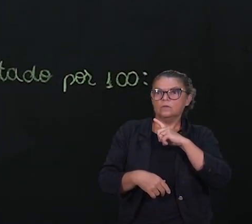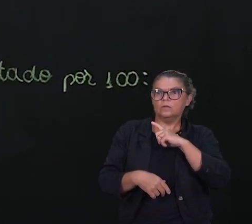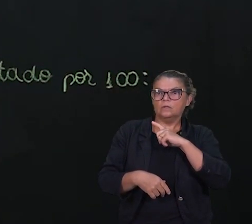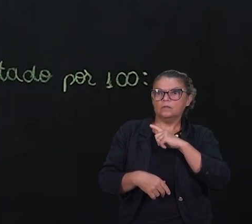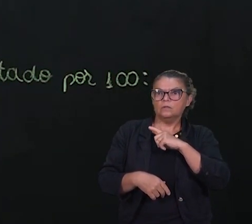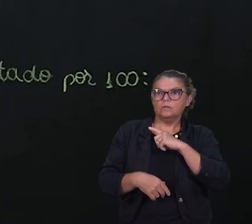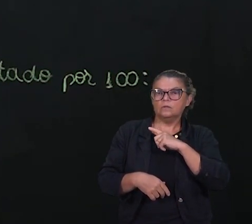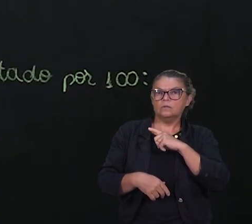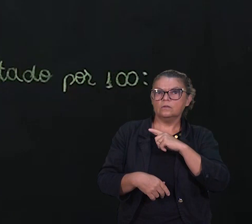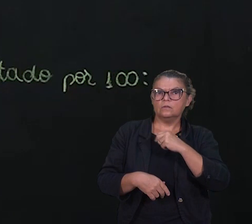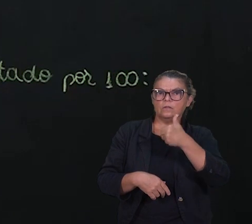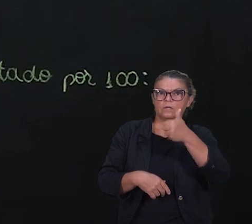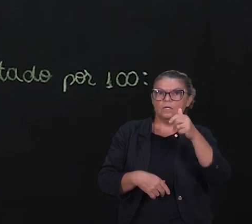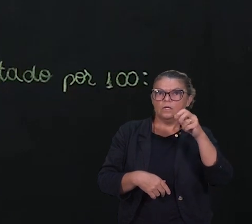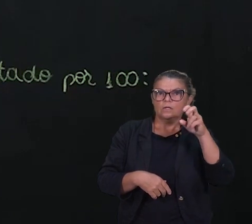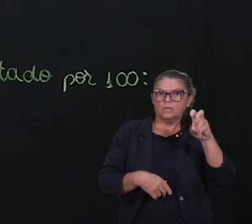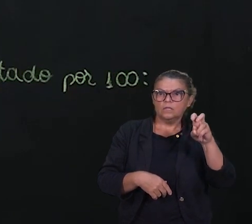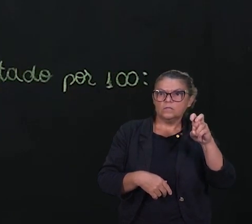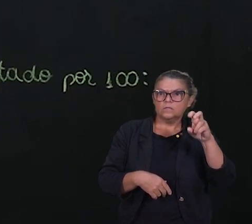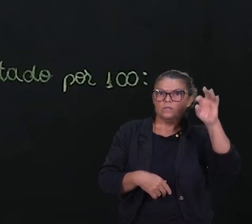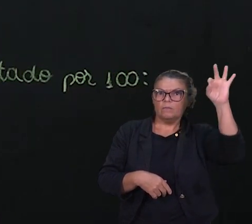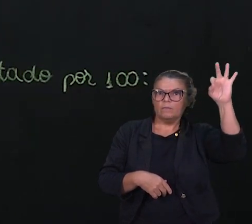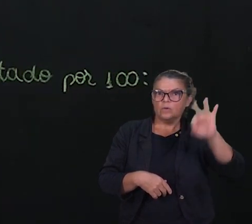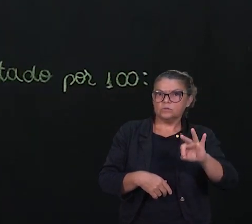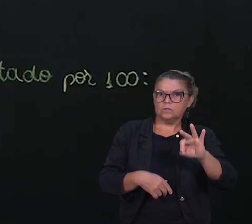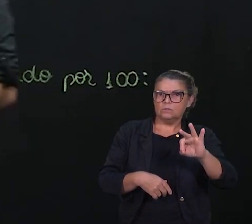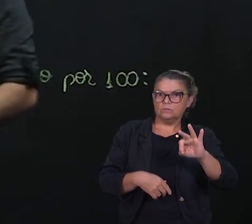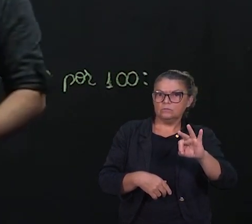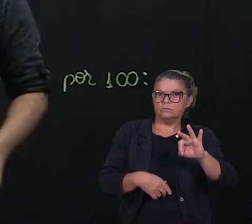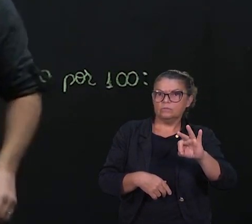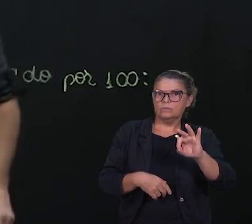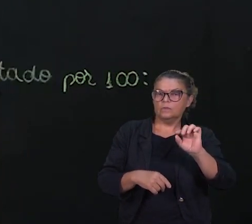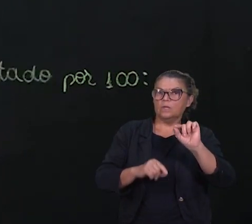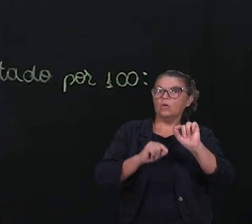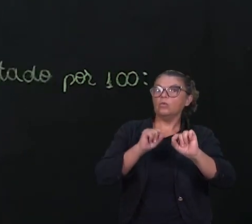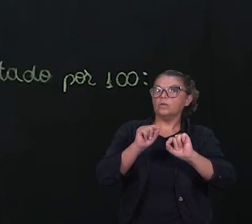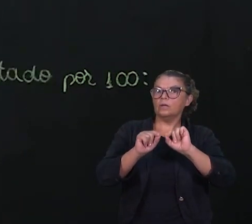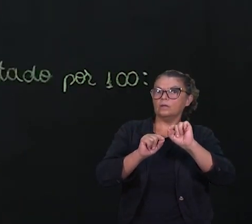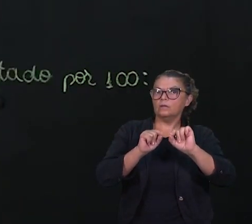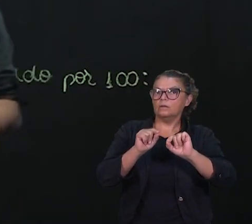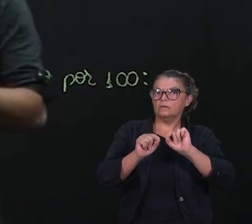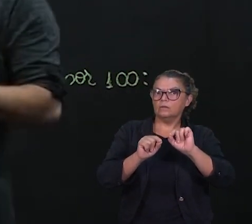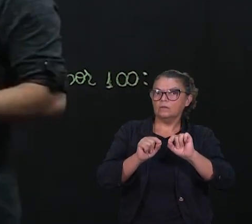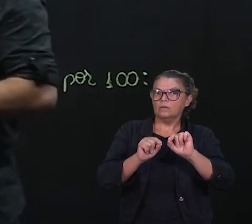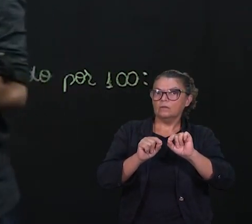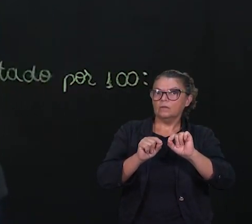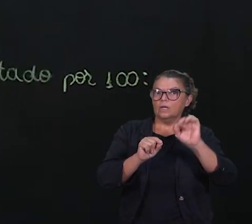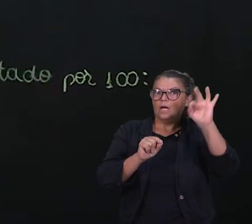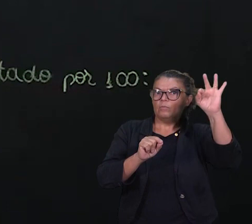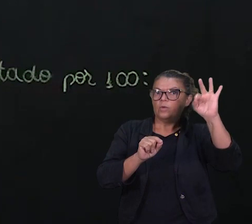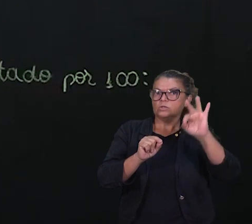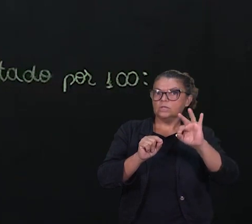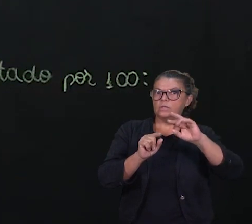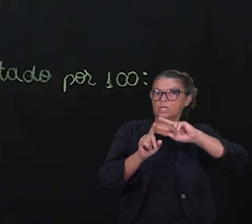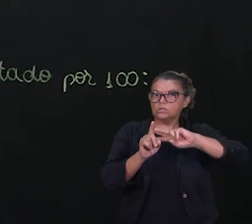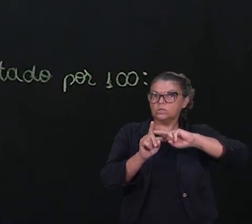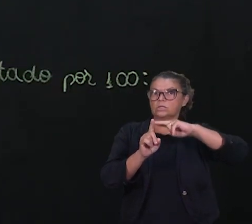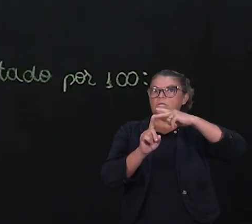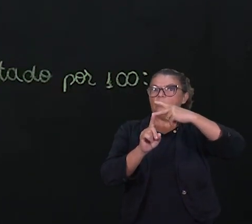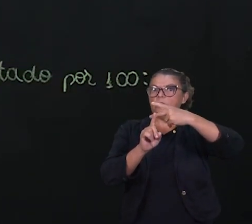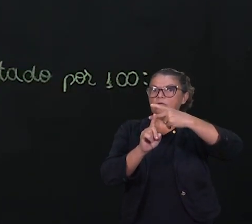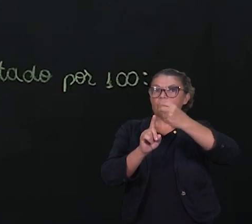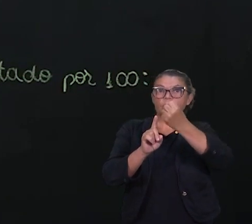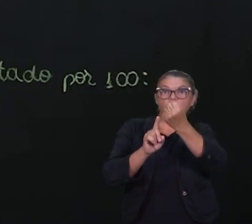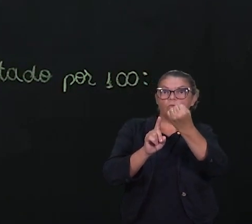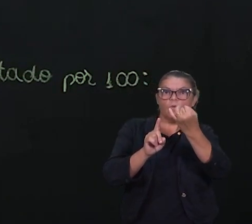coincide com 15%, tá? Então, quer dizer que a porcentagem de aumento, nesse caso,